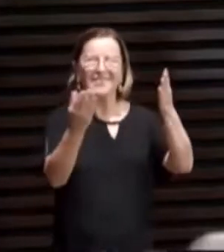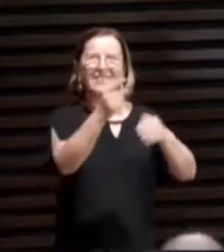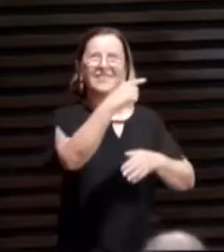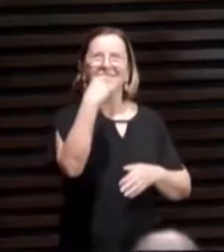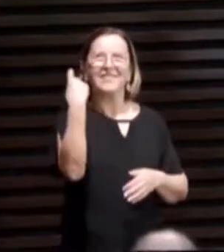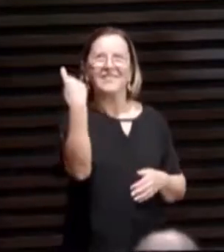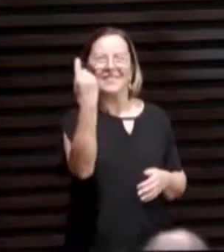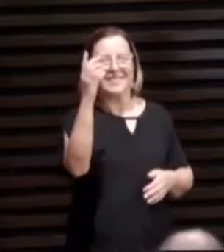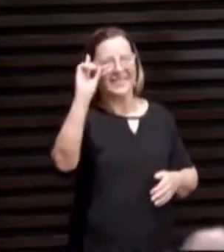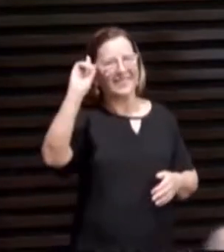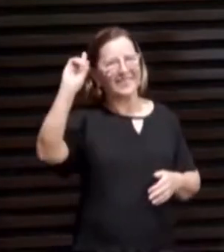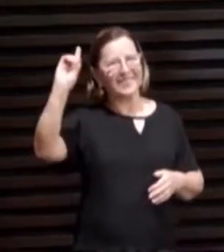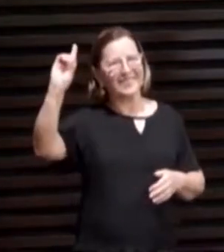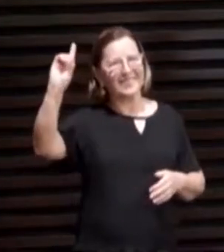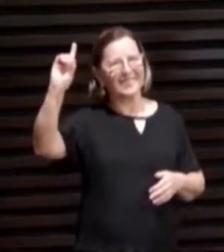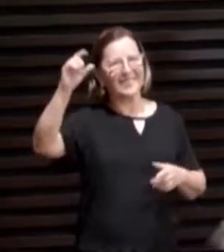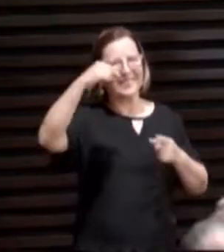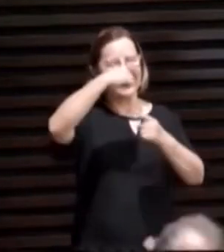Deus.